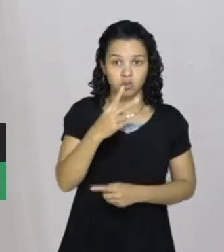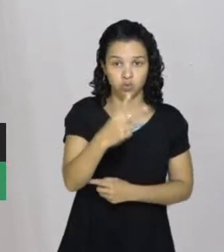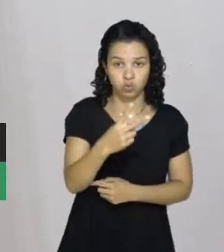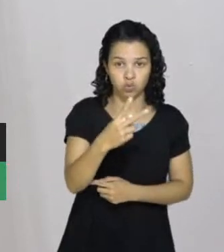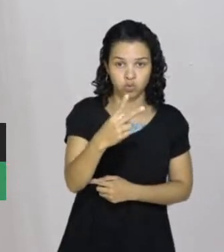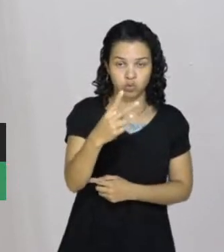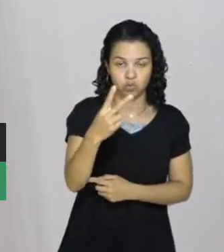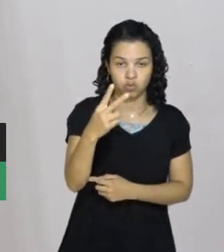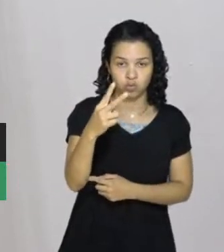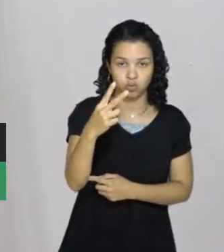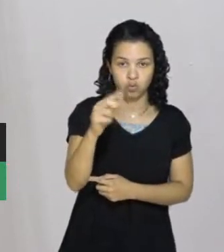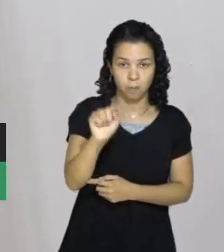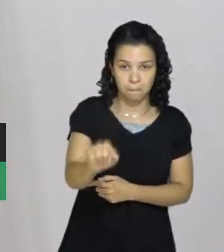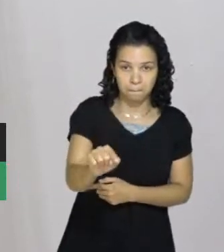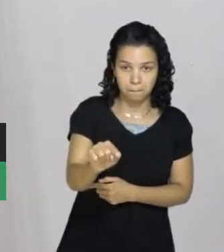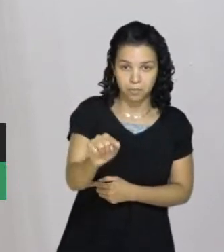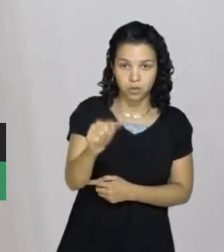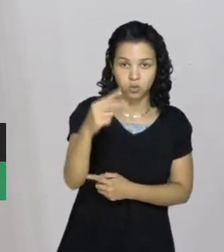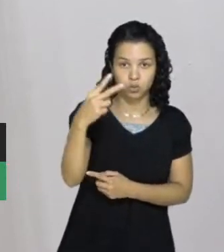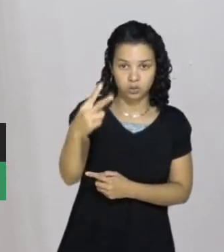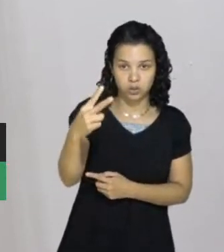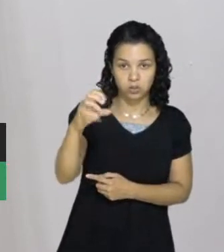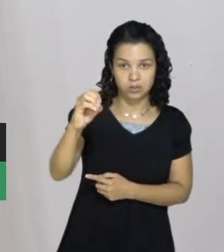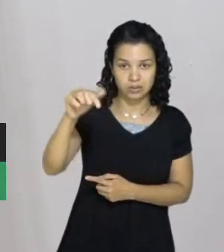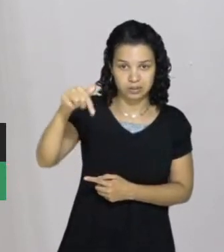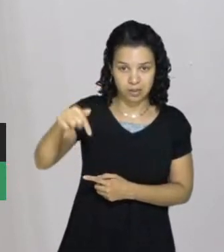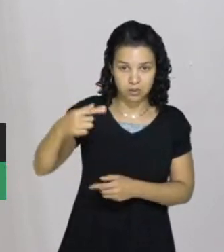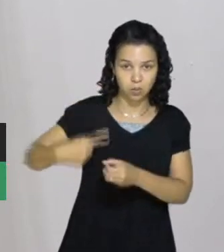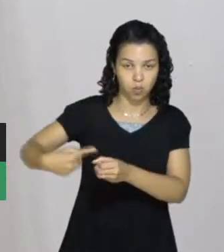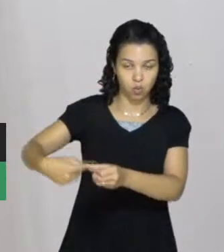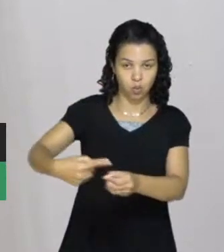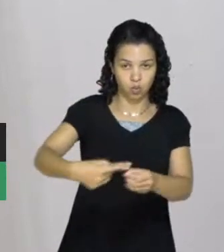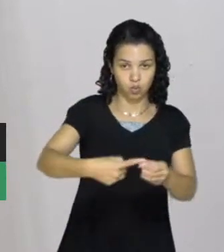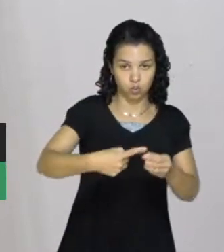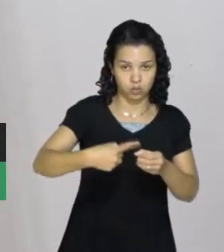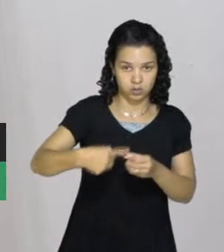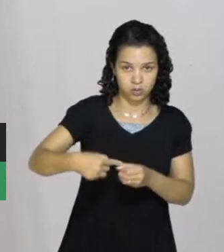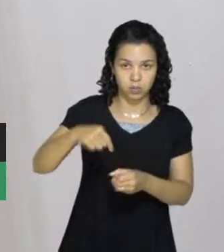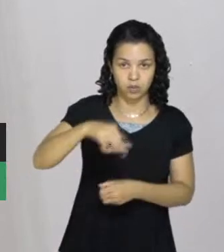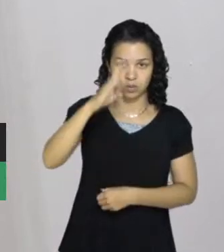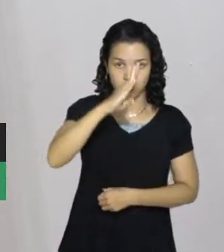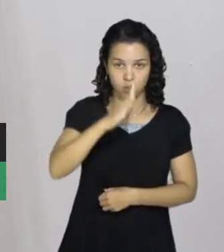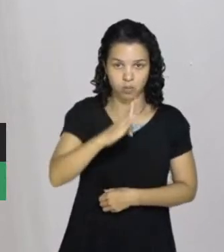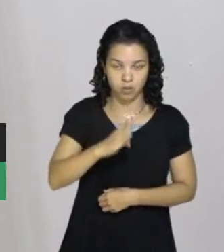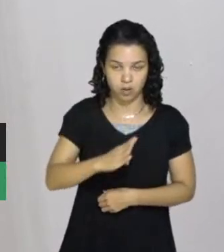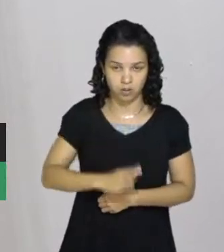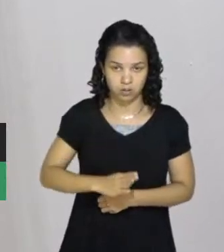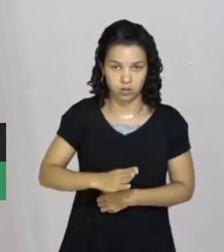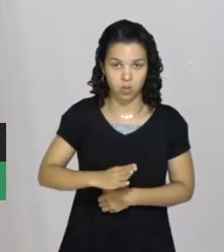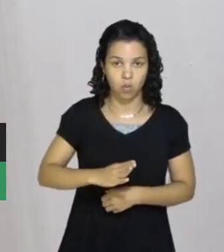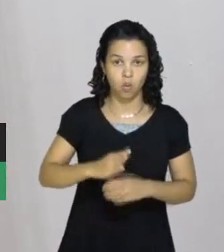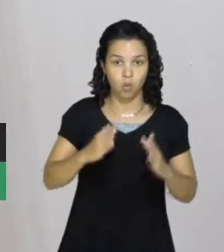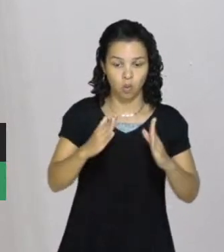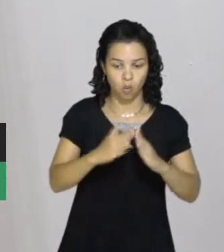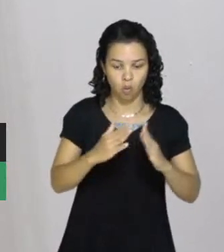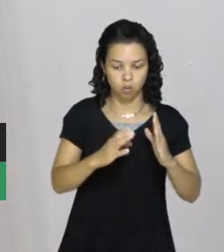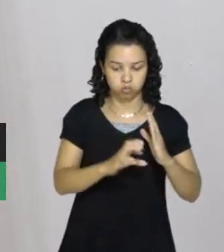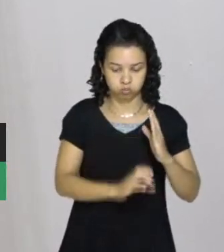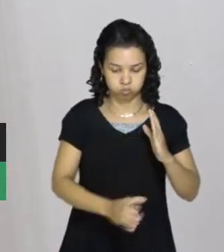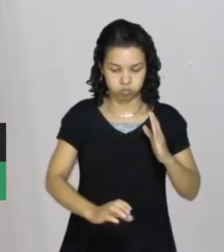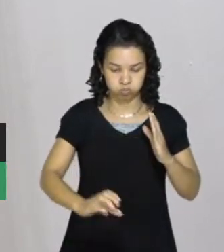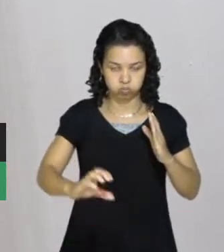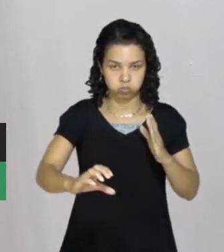207 municípios catarinenses simplesmente não possuem rede coletora. A situação